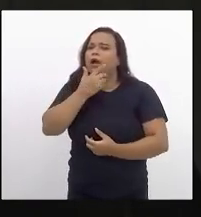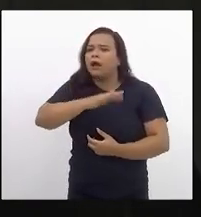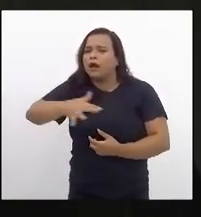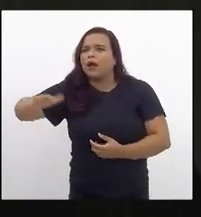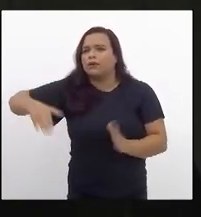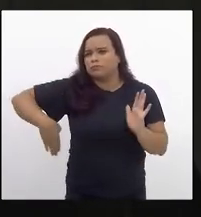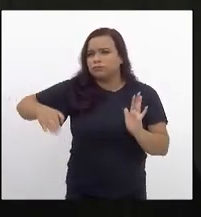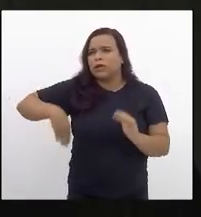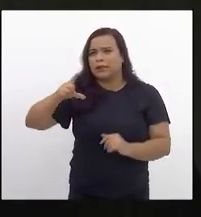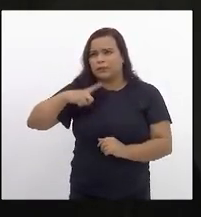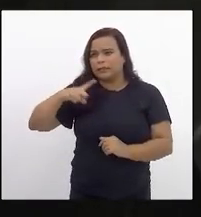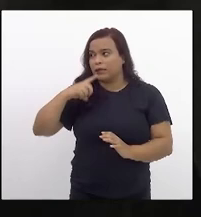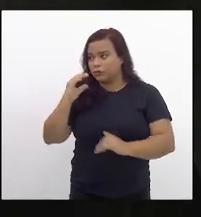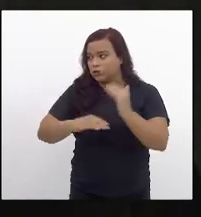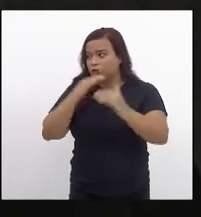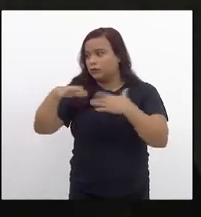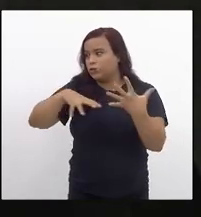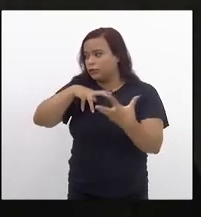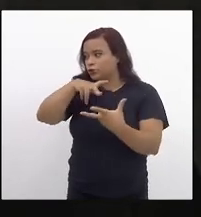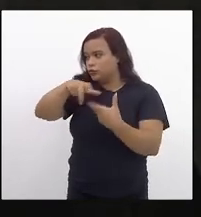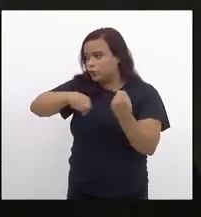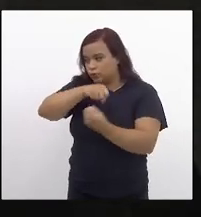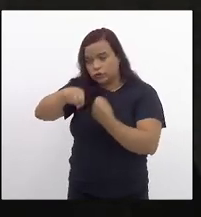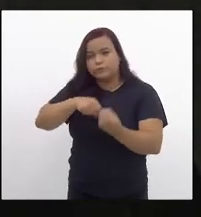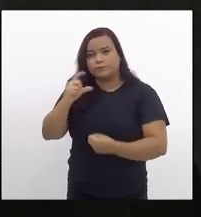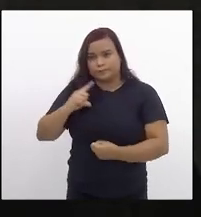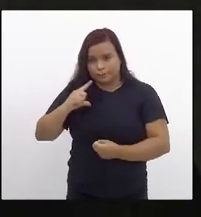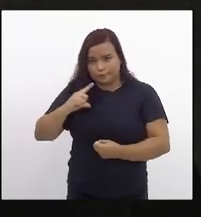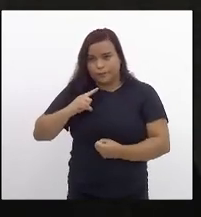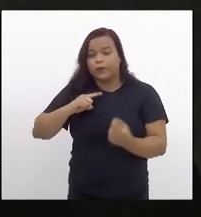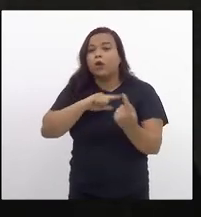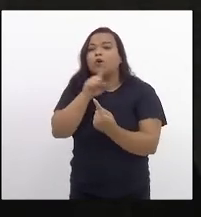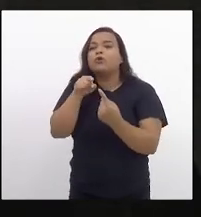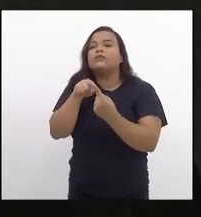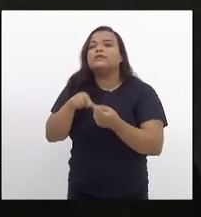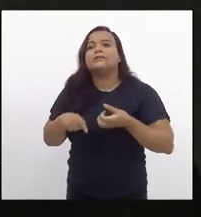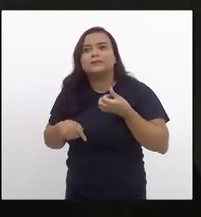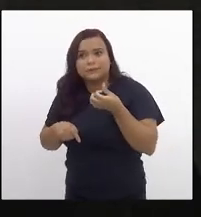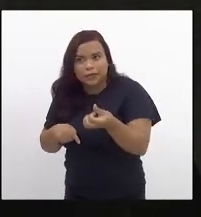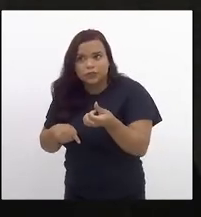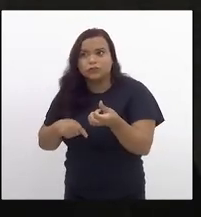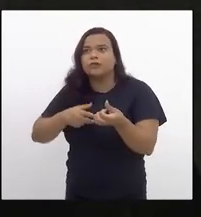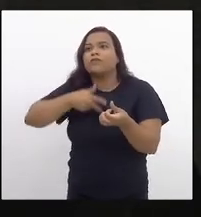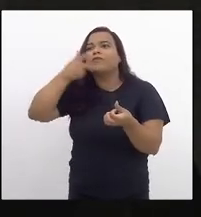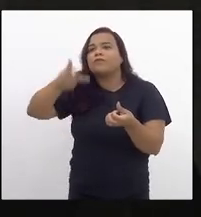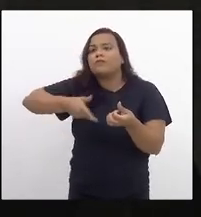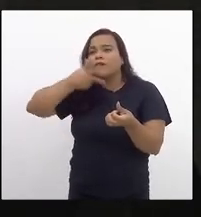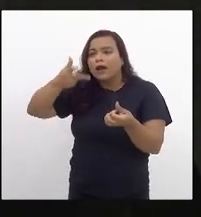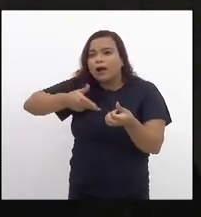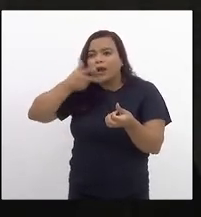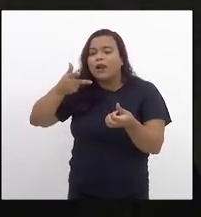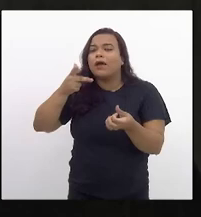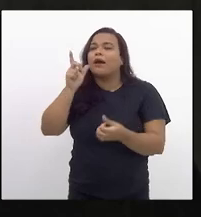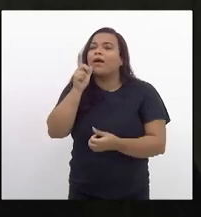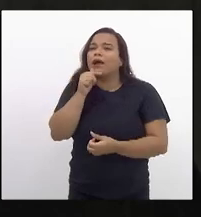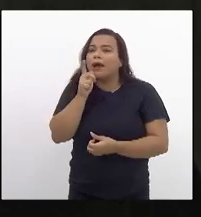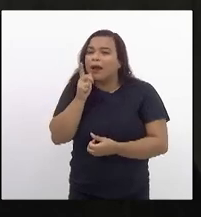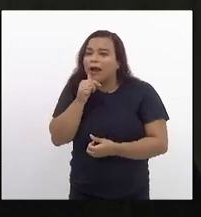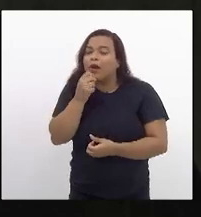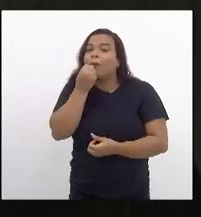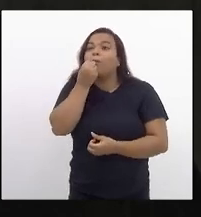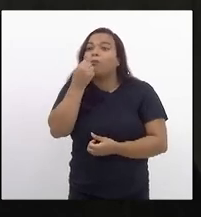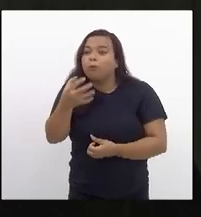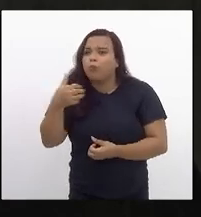desenvolvimento sustentável e o objetivo seis ele fala da água potável